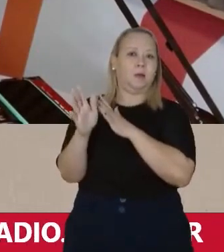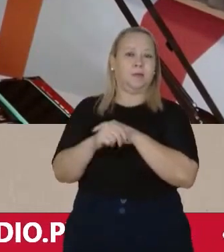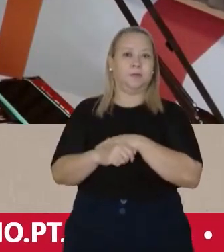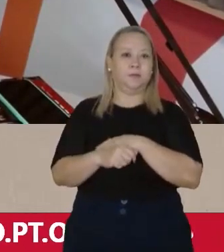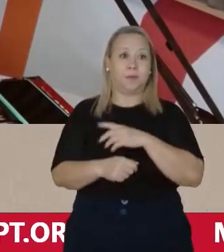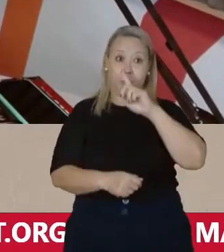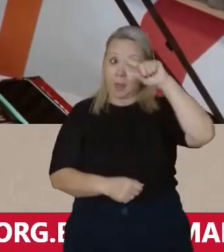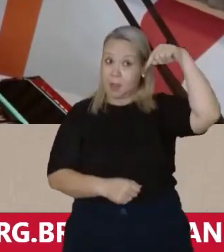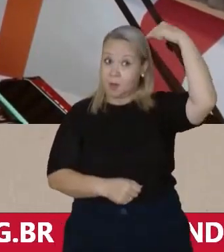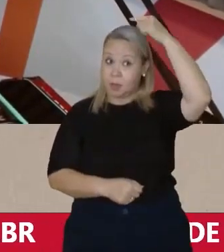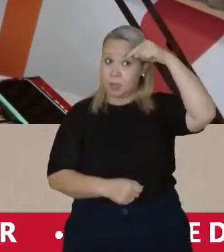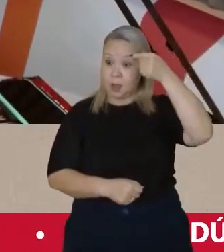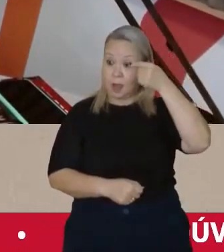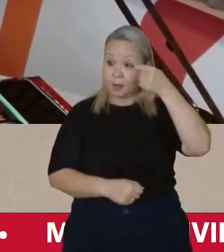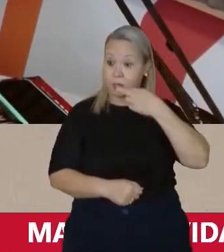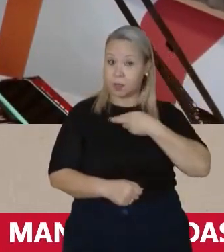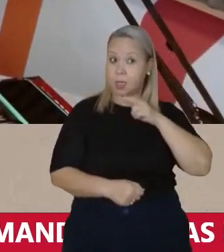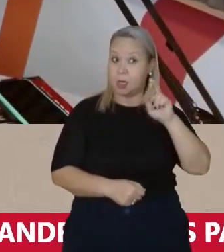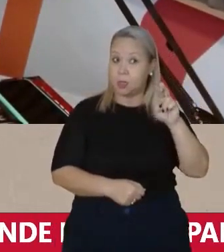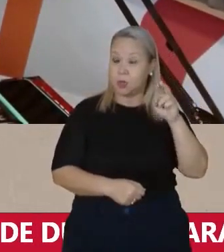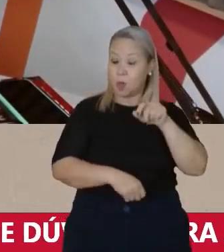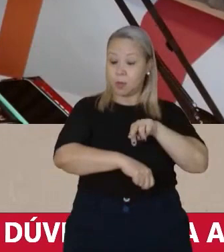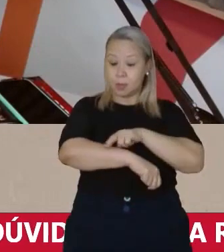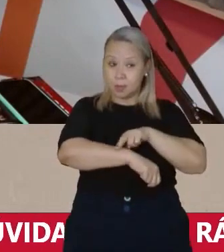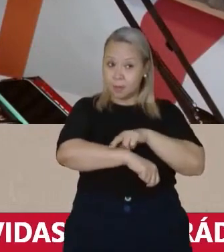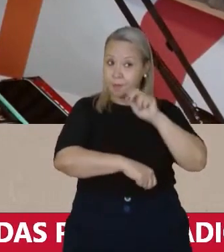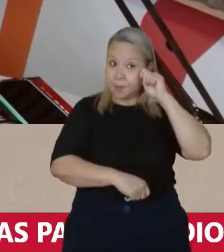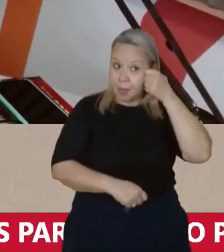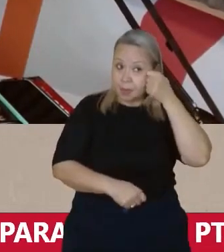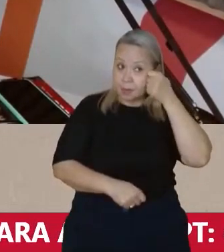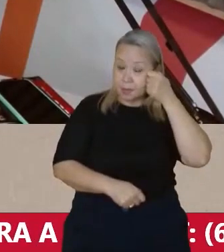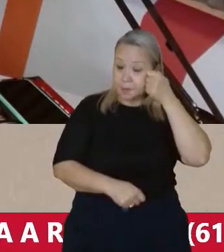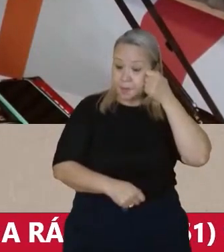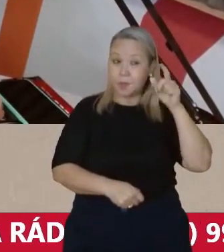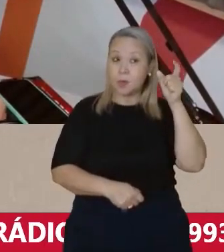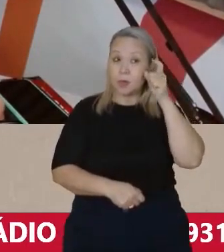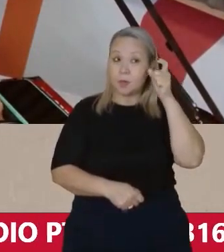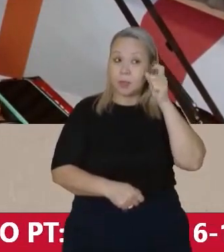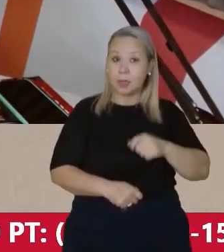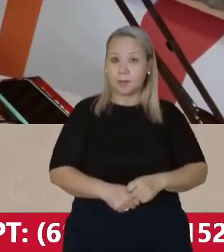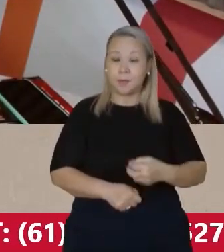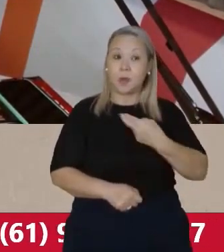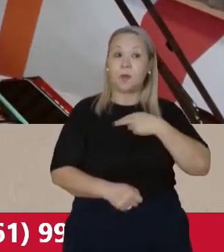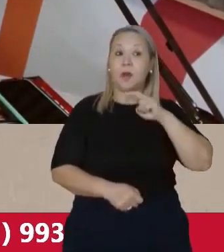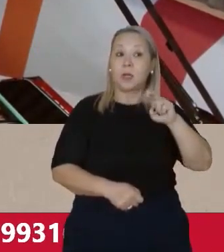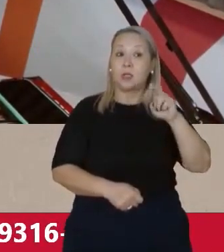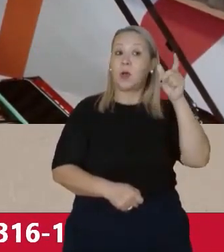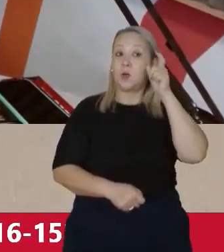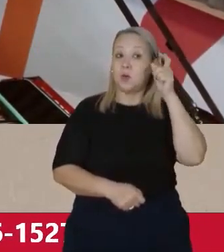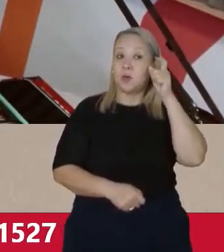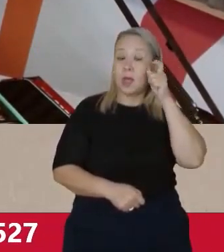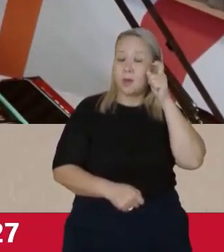divindades das religiões negras são demonizadas. Então, é isso que nós temos que dizer. A religião do negro foi demonizada. E